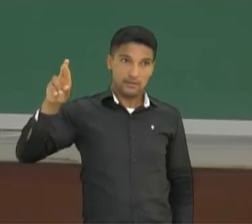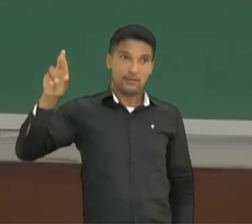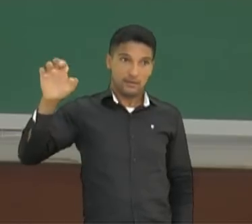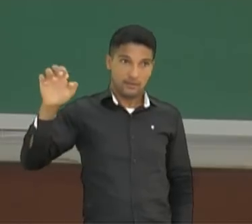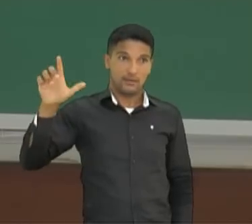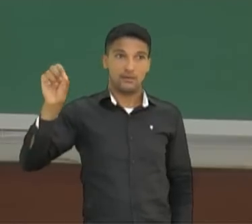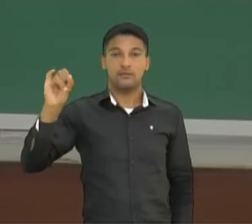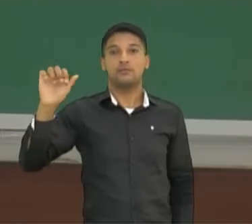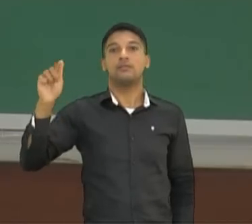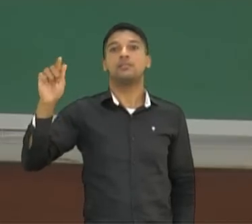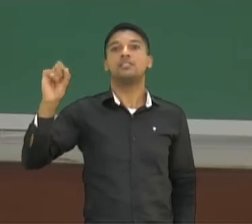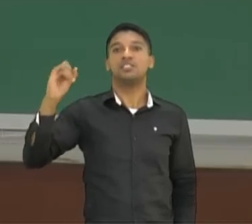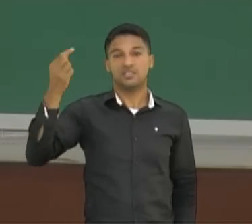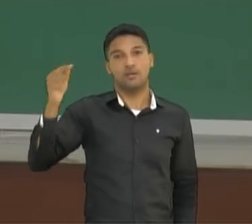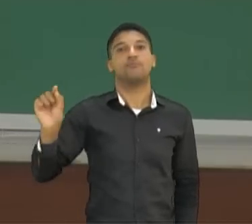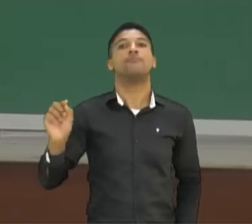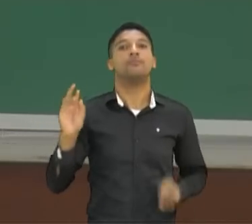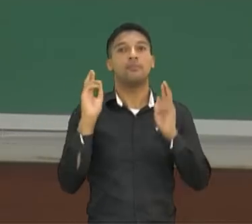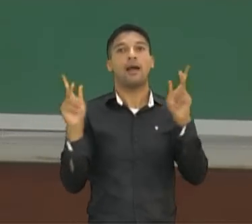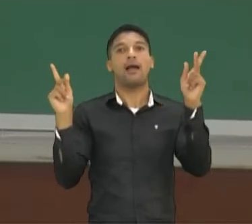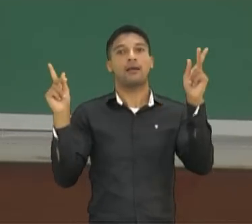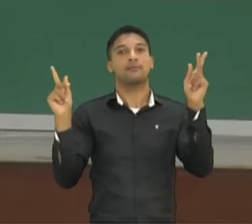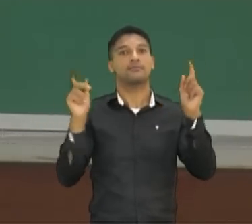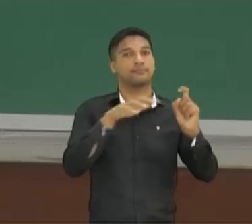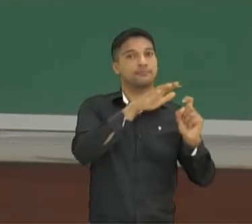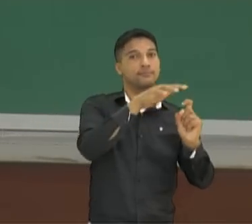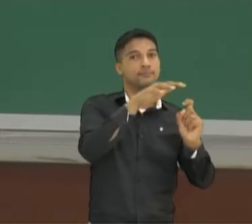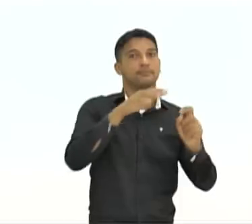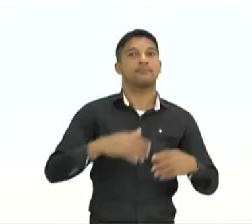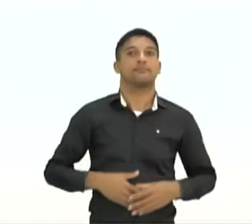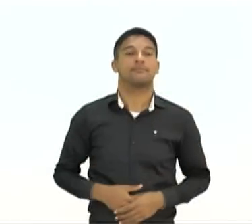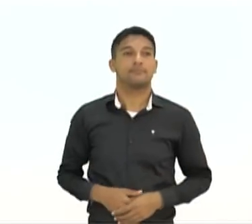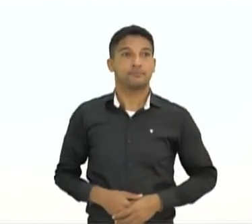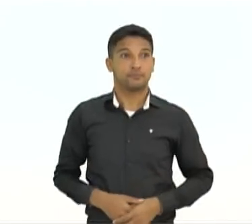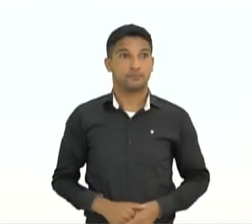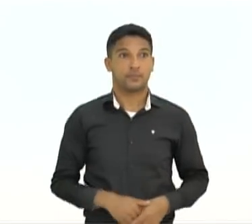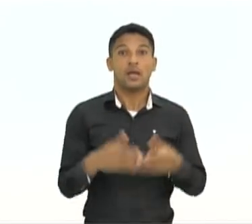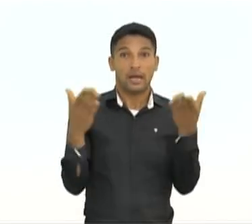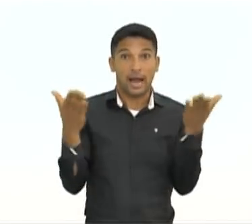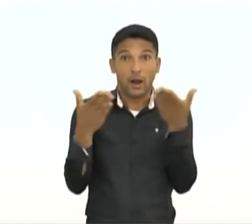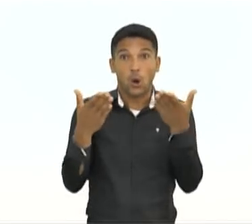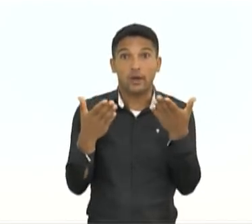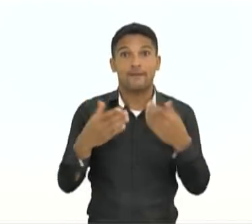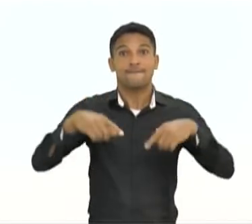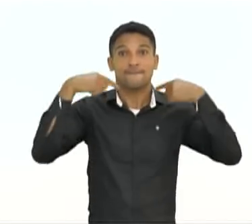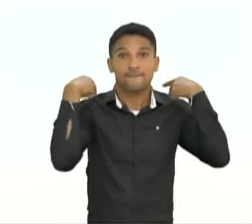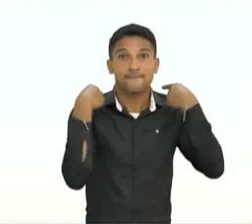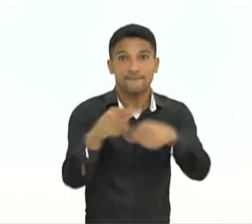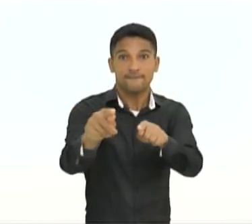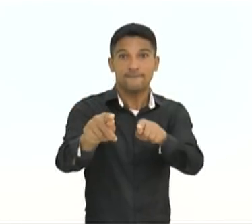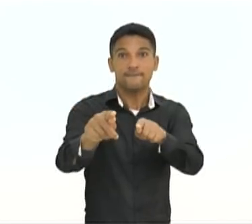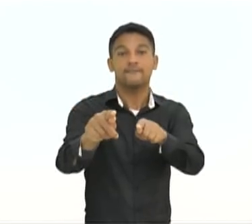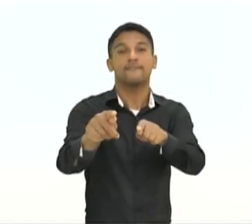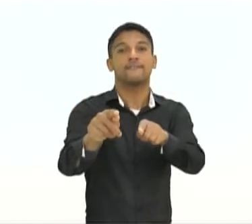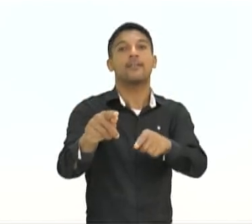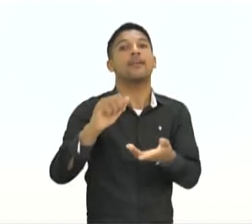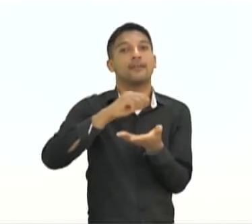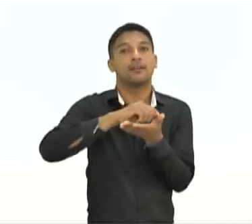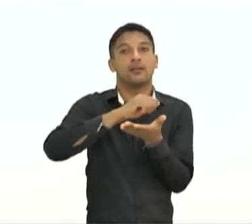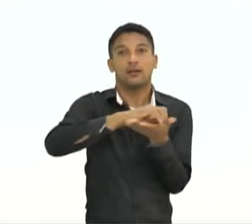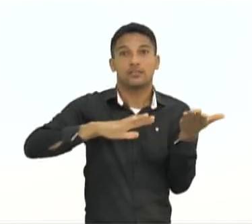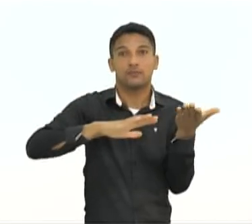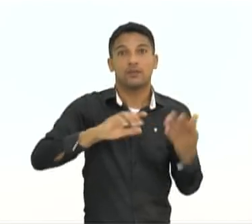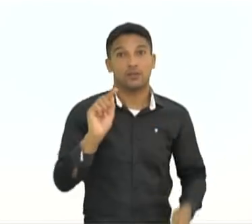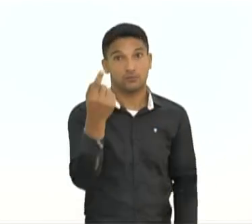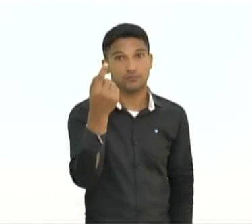aula, ok? Beleza? Pessoas, vamos lá. Vou lançar aqui um desafio para vocês, tá? Atividade 1. A partir